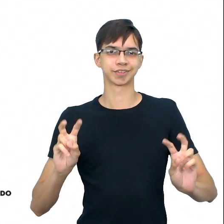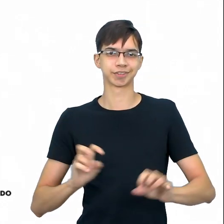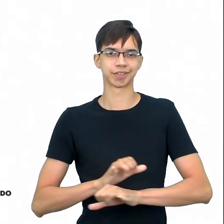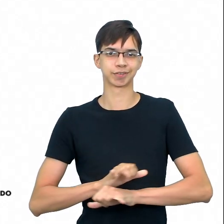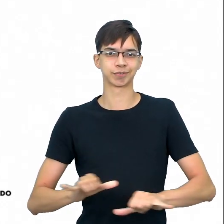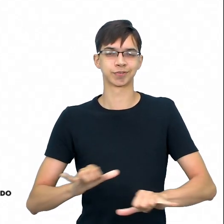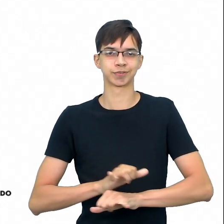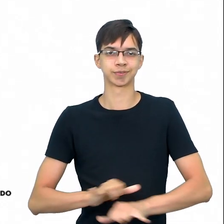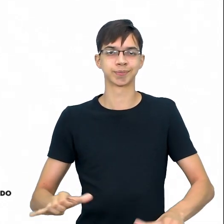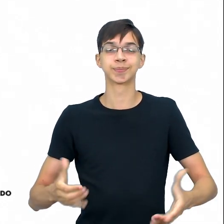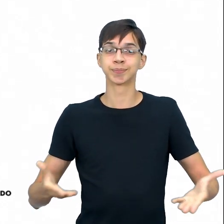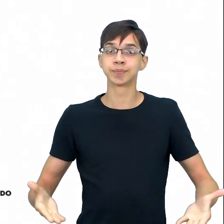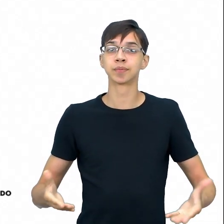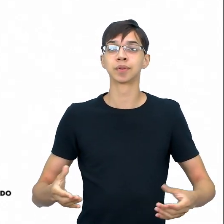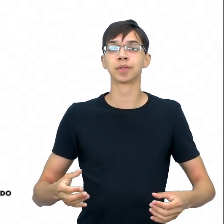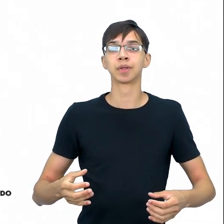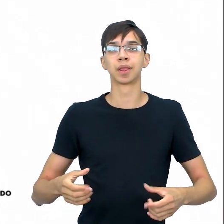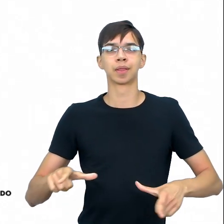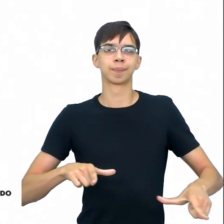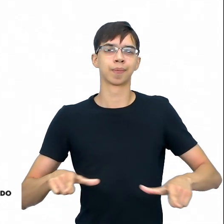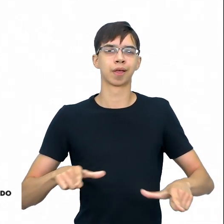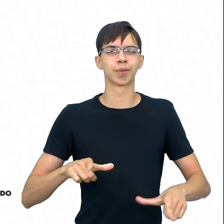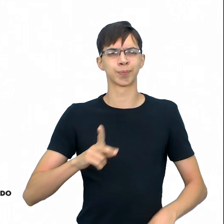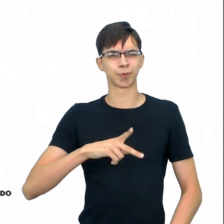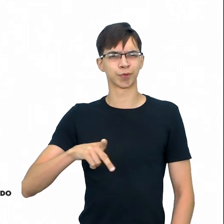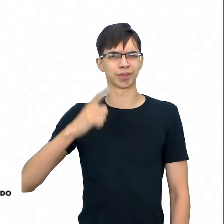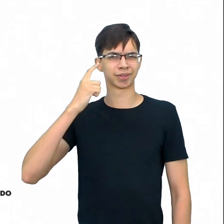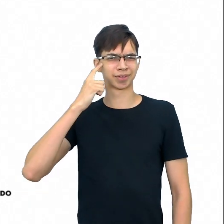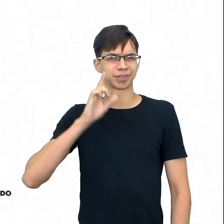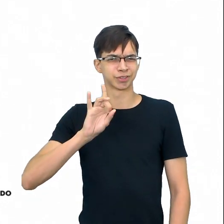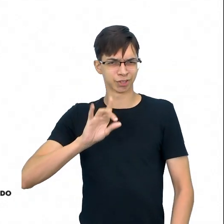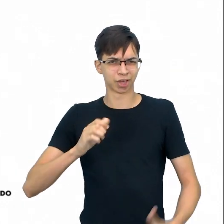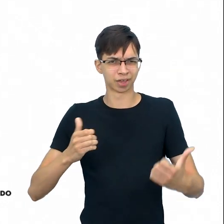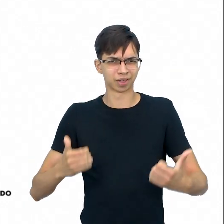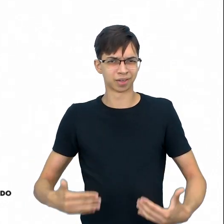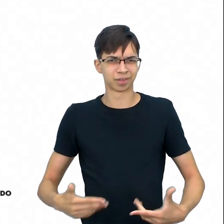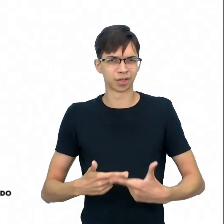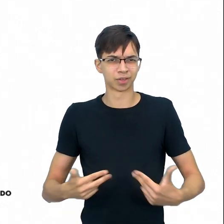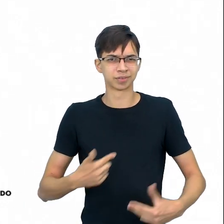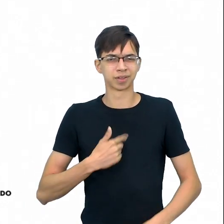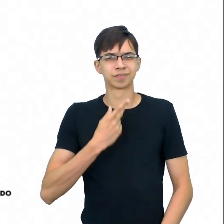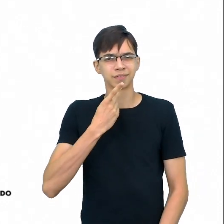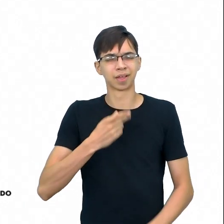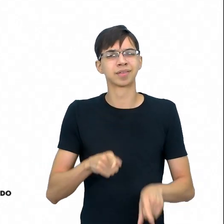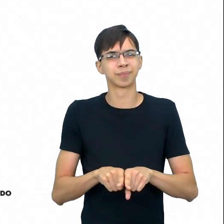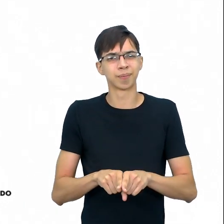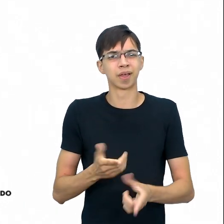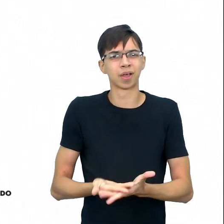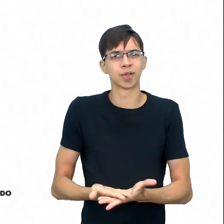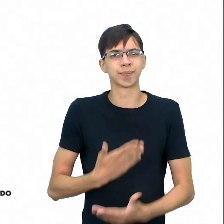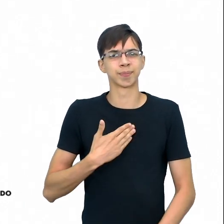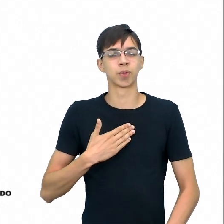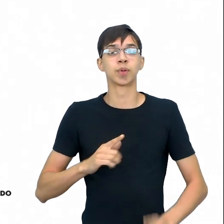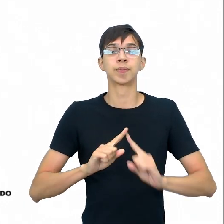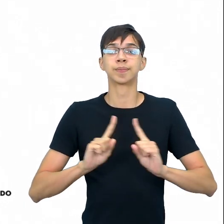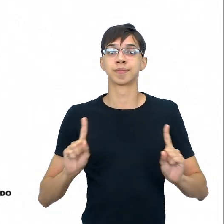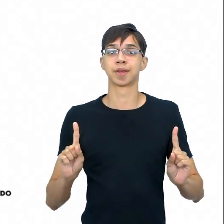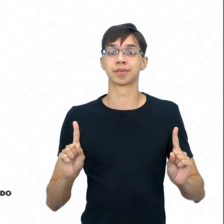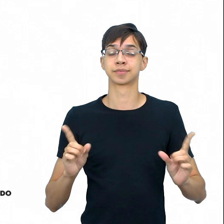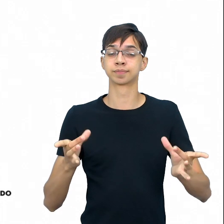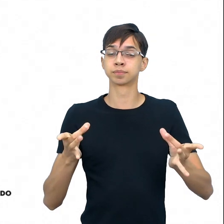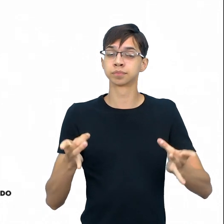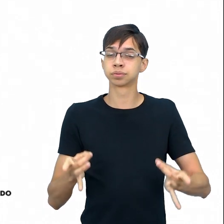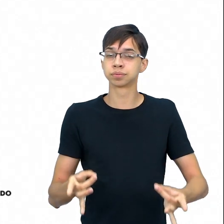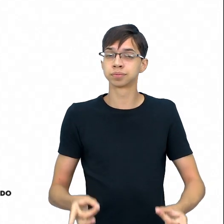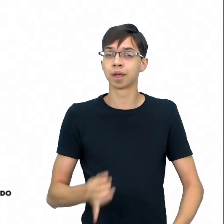um trabalho de, o professor está falando sobre isso, eu também vou falar alguma coisa na minha aula, mas que a gente traga esses